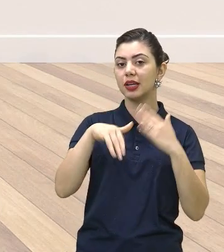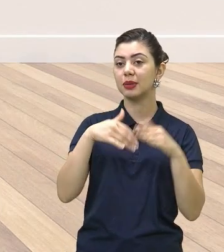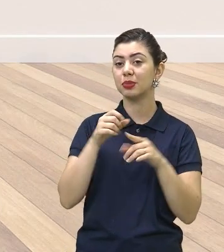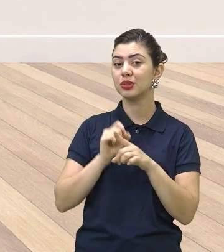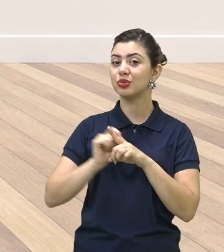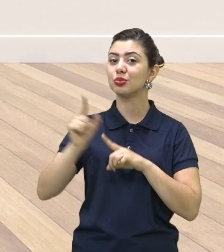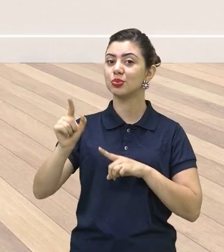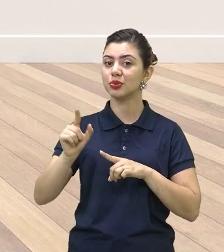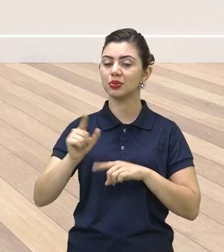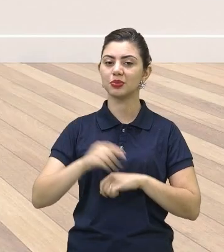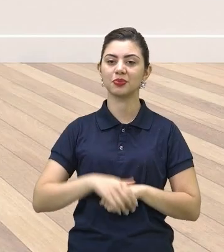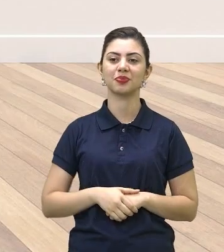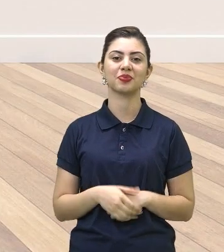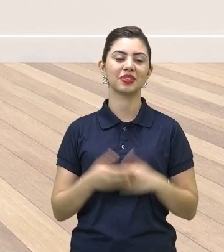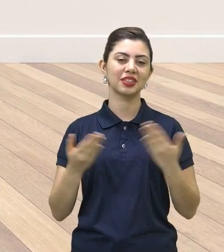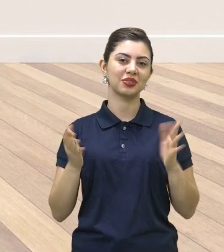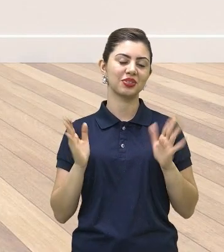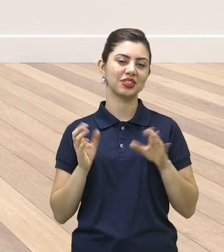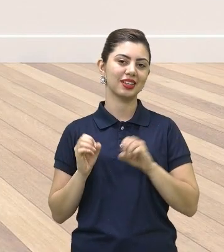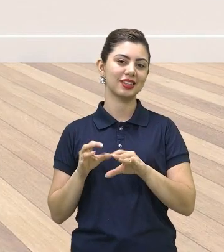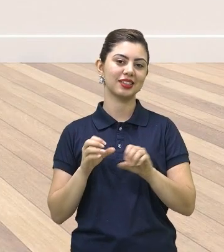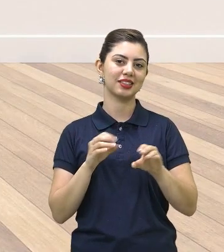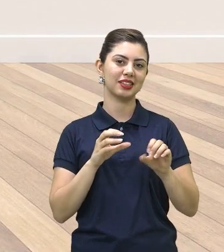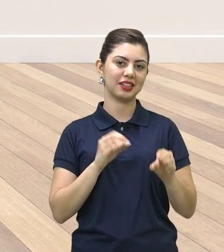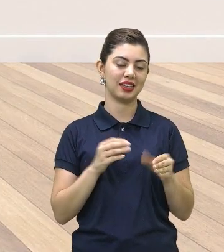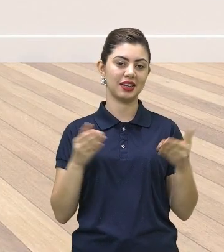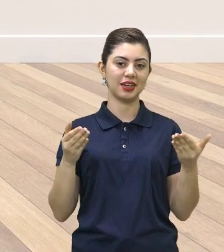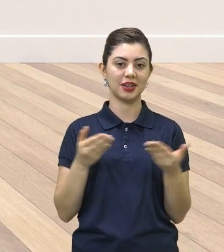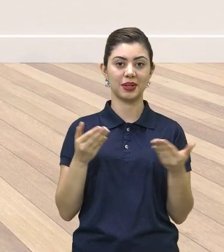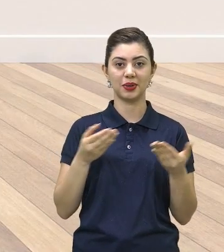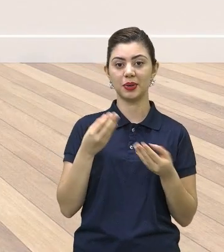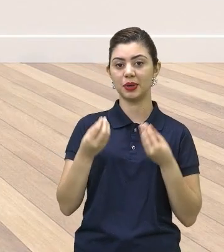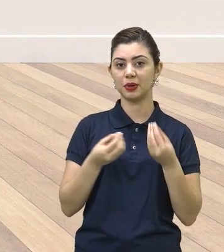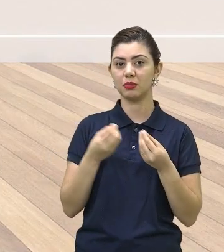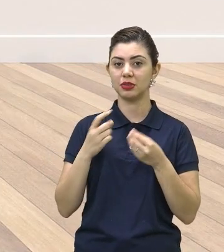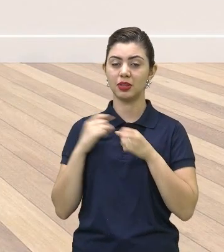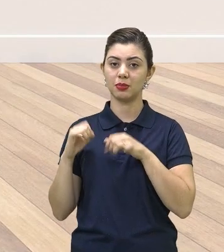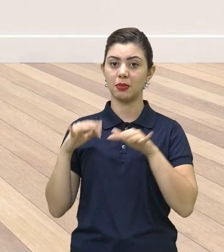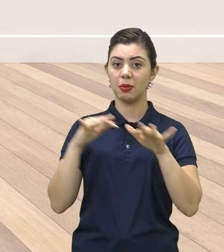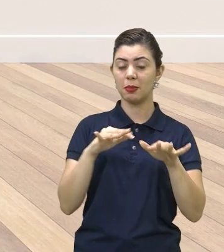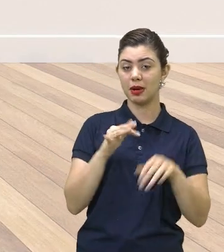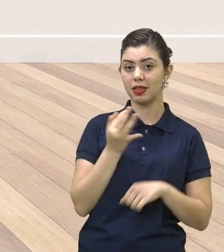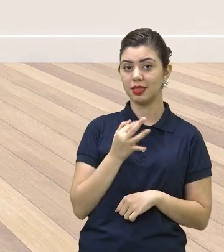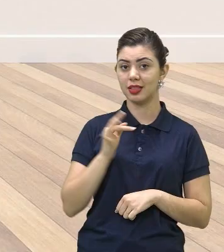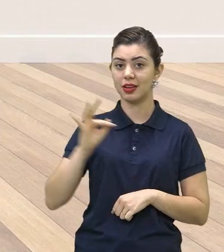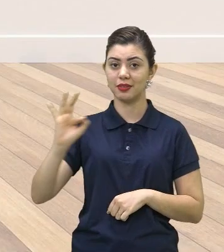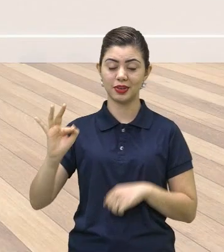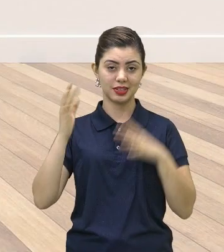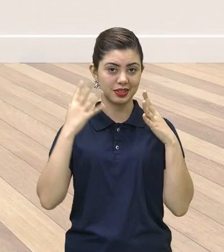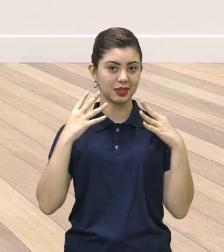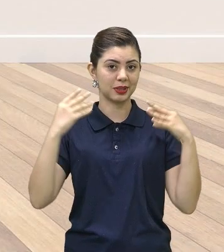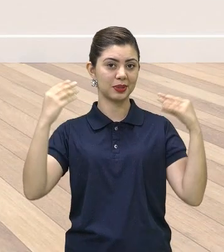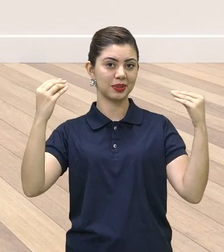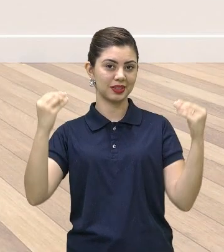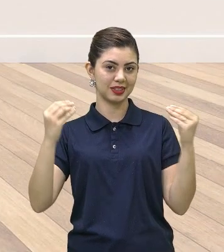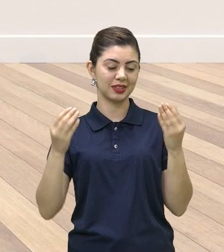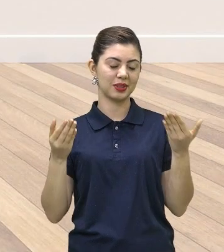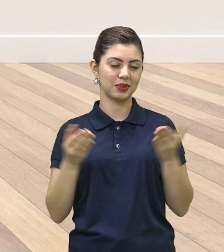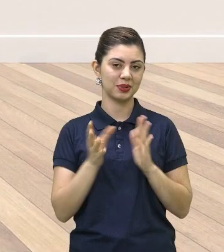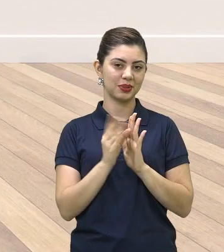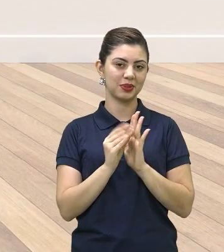Brasil. Queridos, atingi o meu objetivo, que era trabalhar as invasões francesas, né, e a invasão,